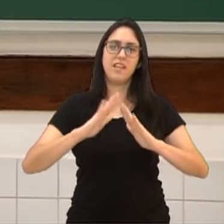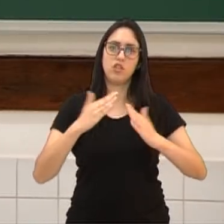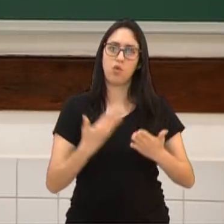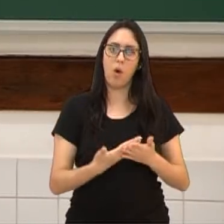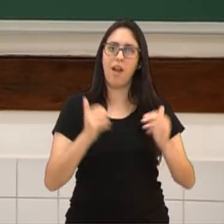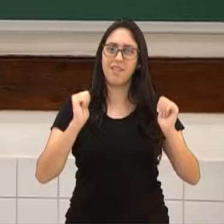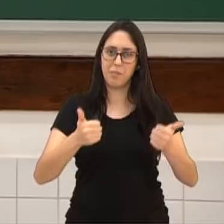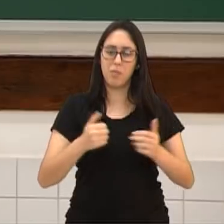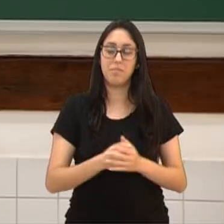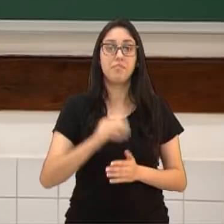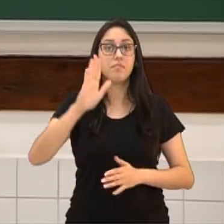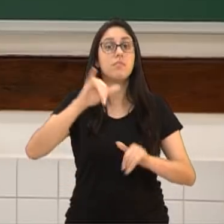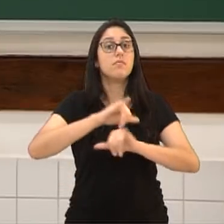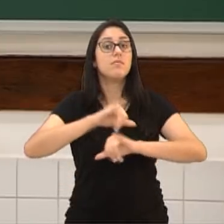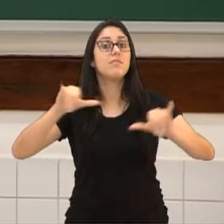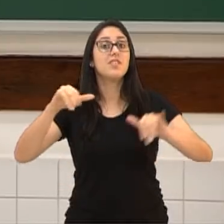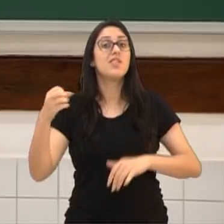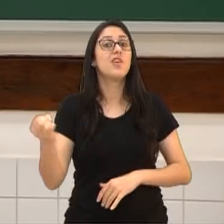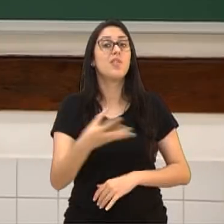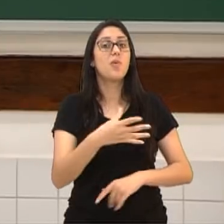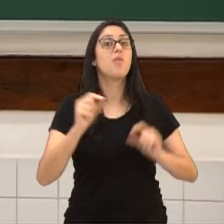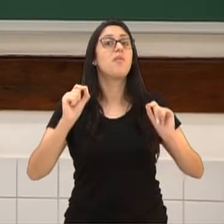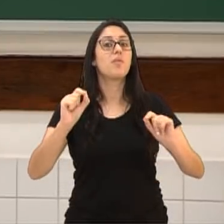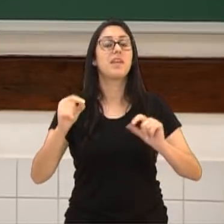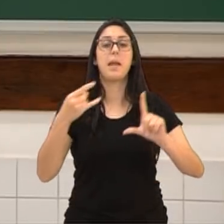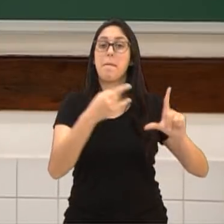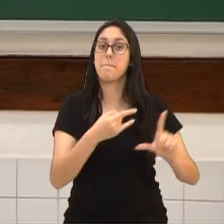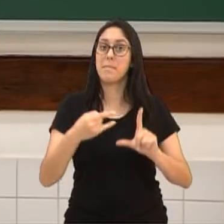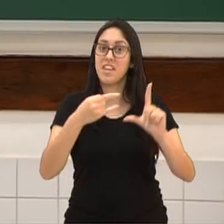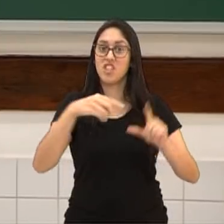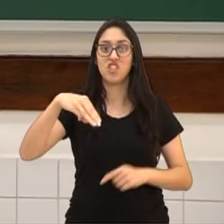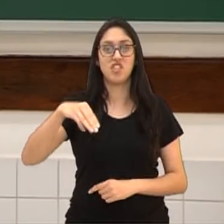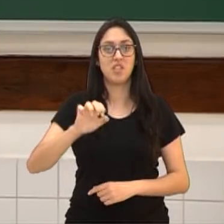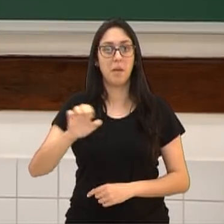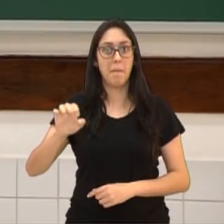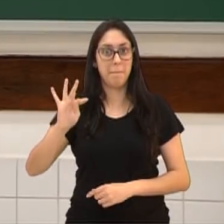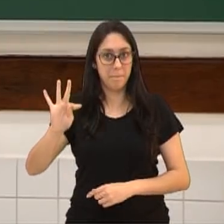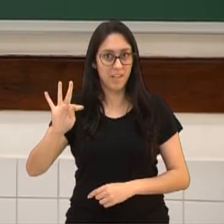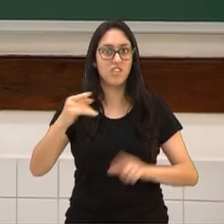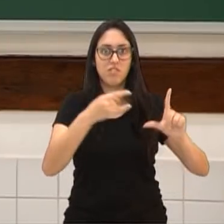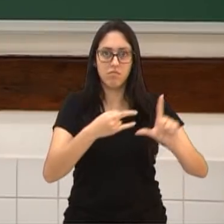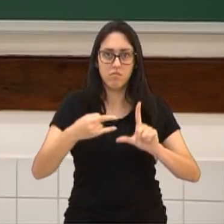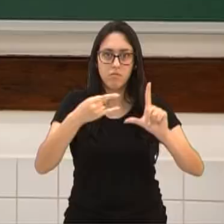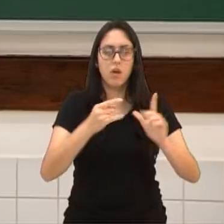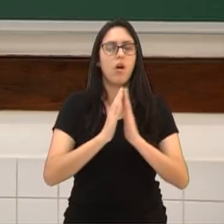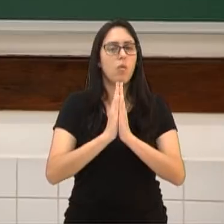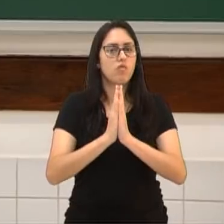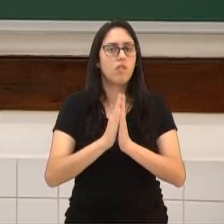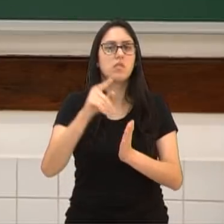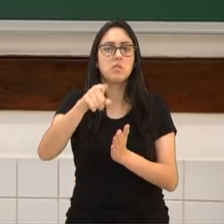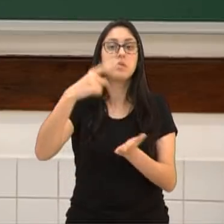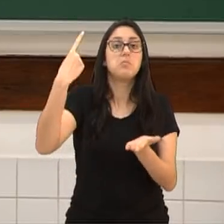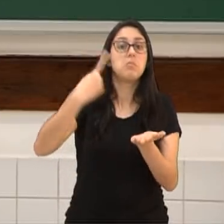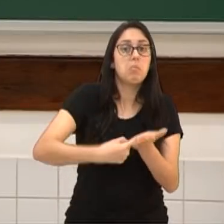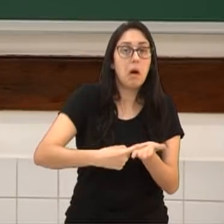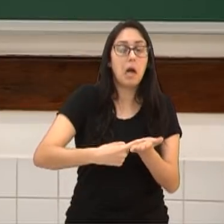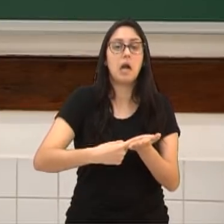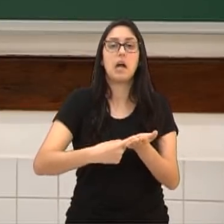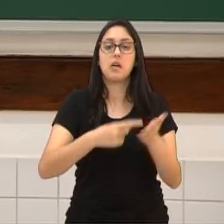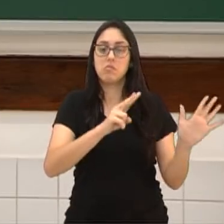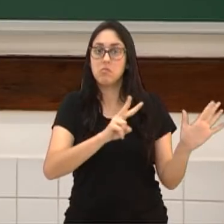temos um recado novo, que é os nossos Meets. Isso mesmo, se você tiver marcado um Meet, com certeza você